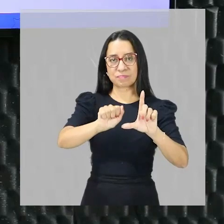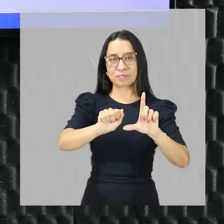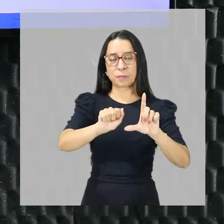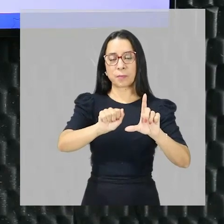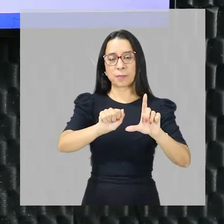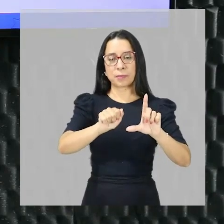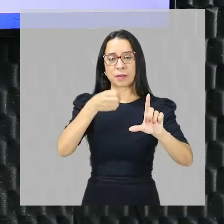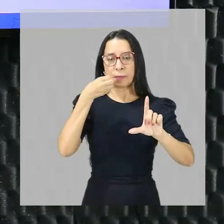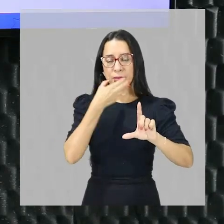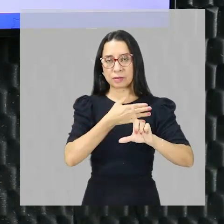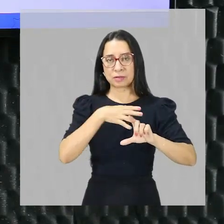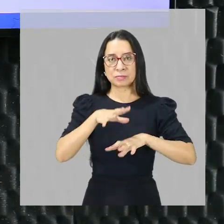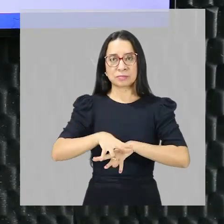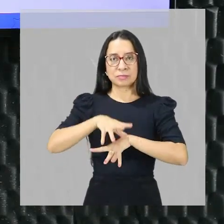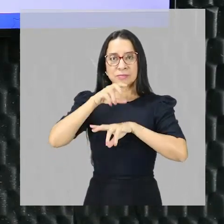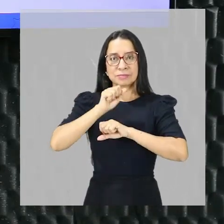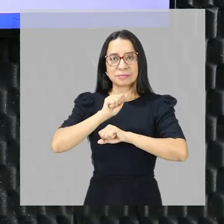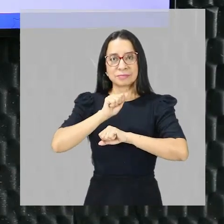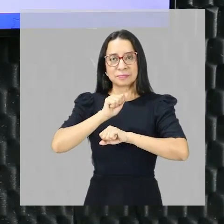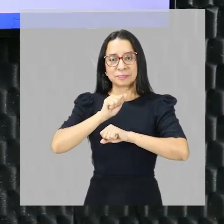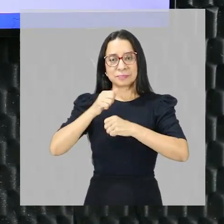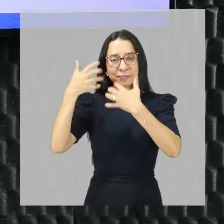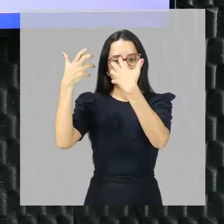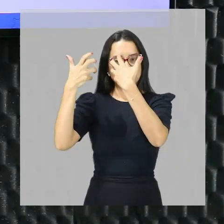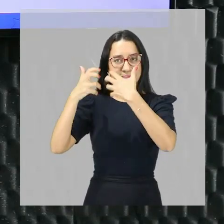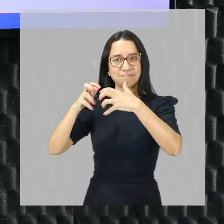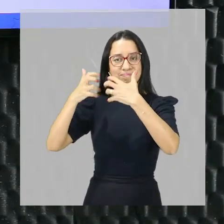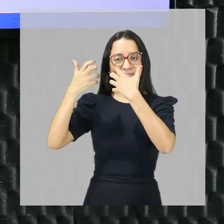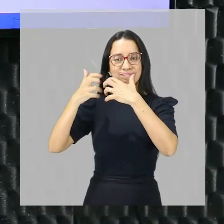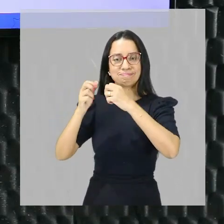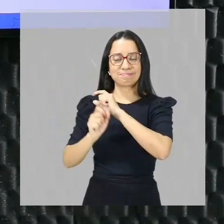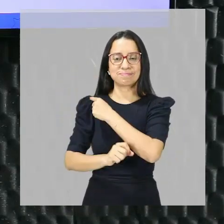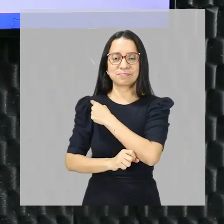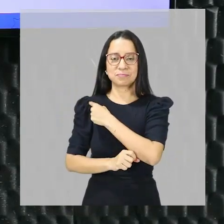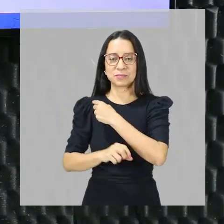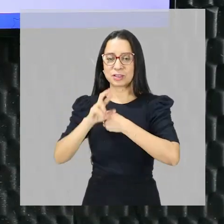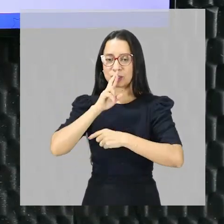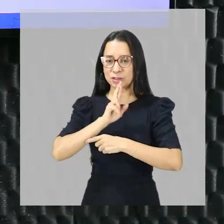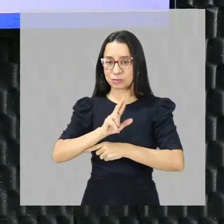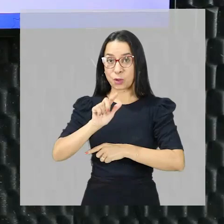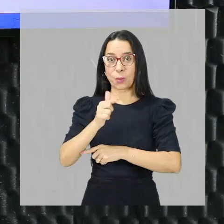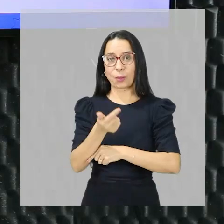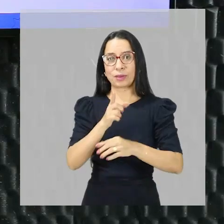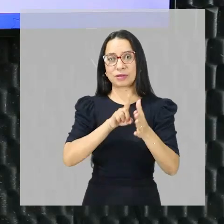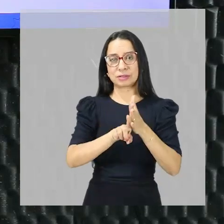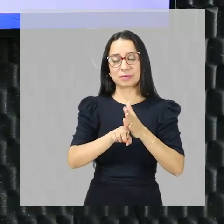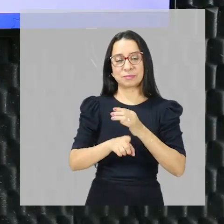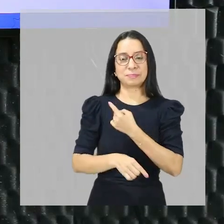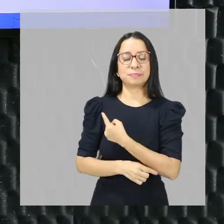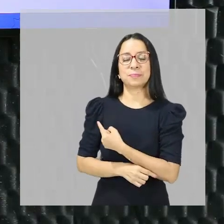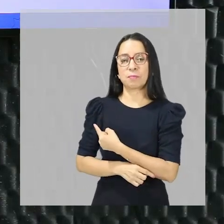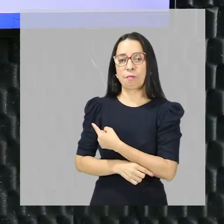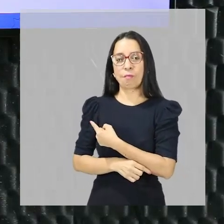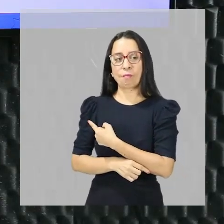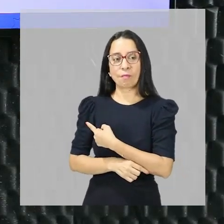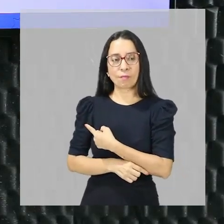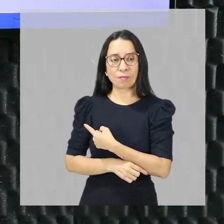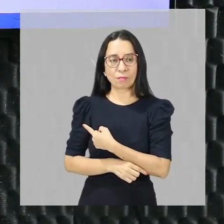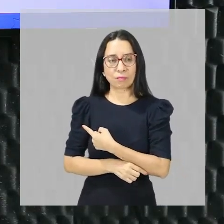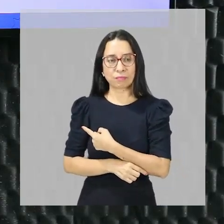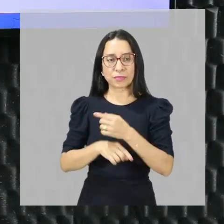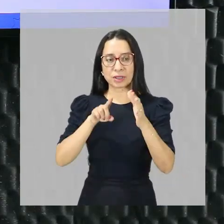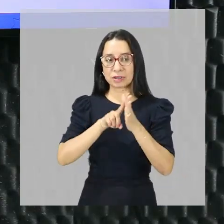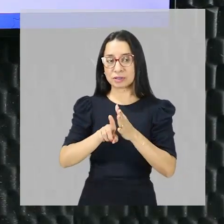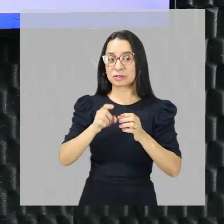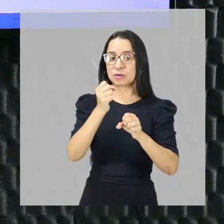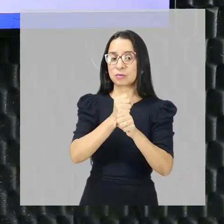né? Respira. Bora responder mais uma questão? Bora, vem comigo, olha aí com calma. Questão